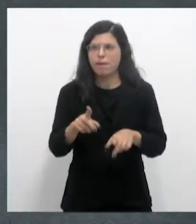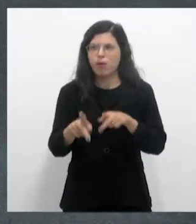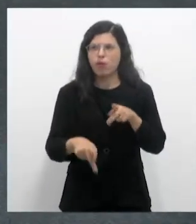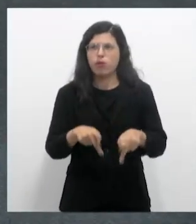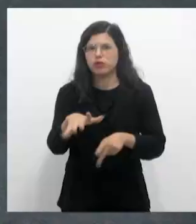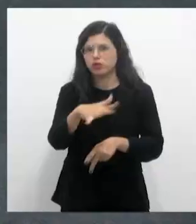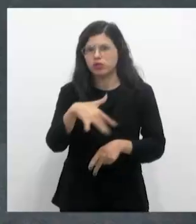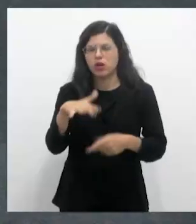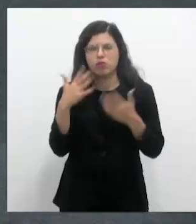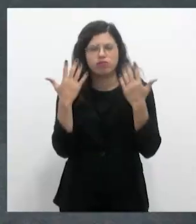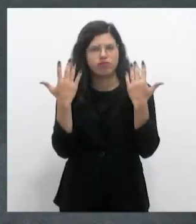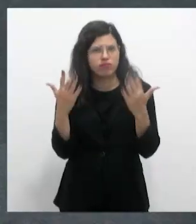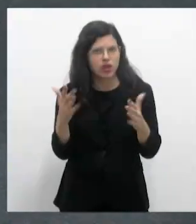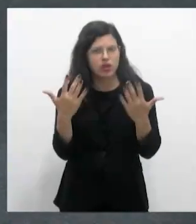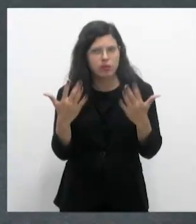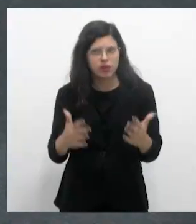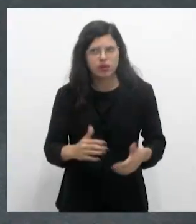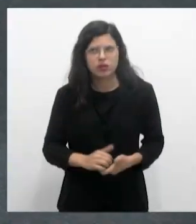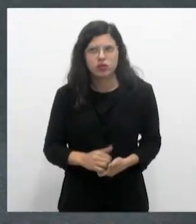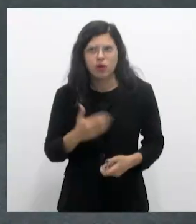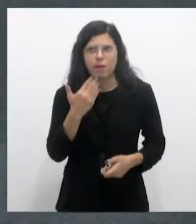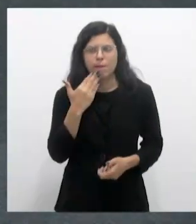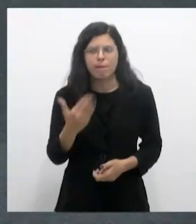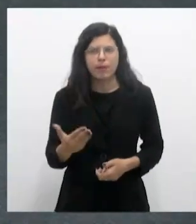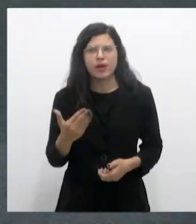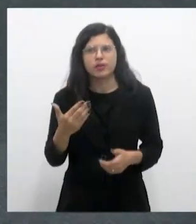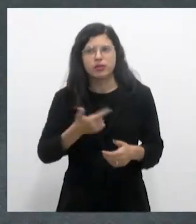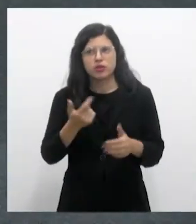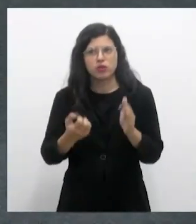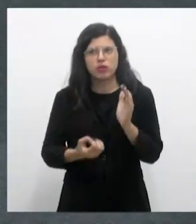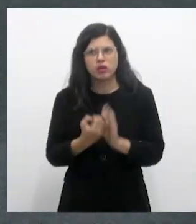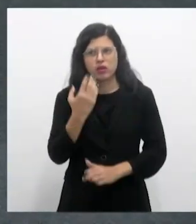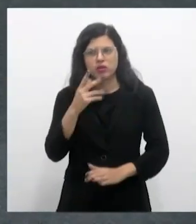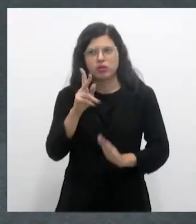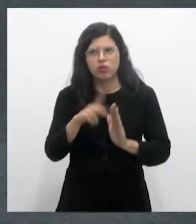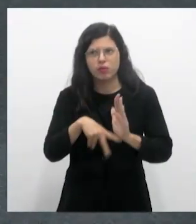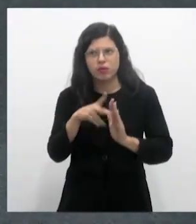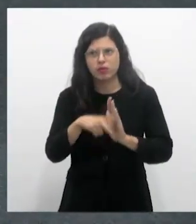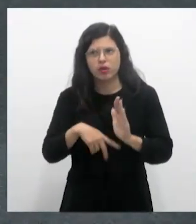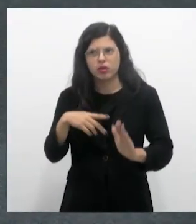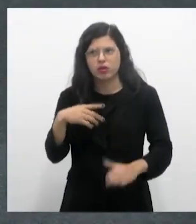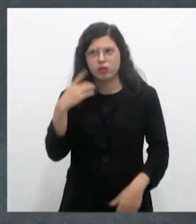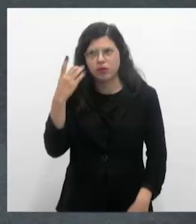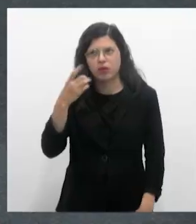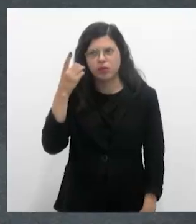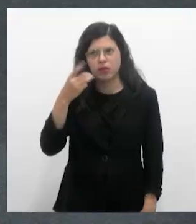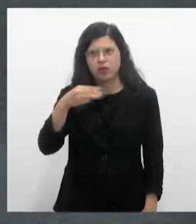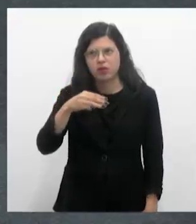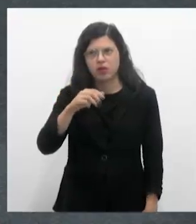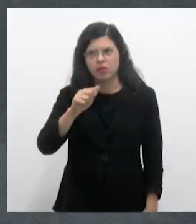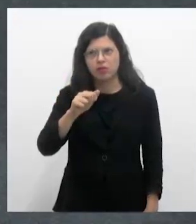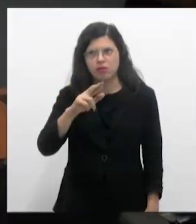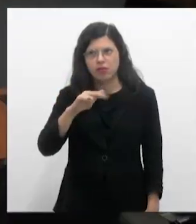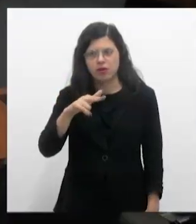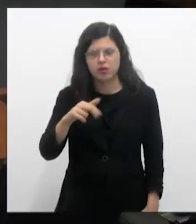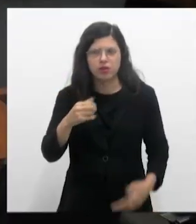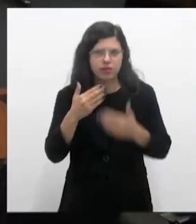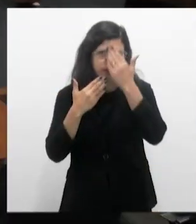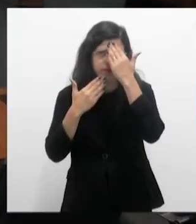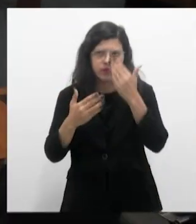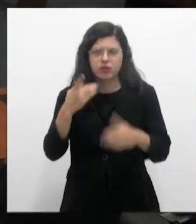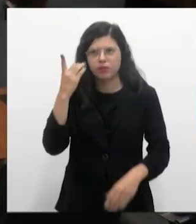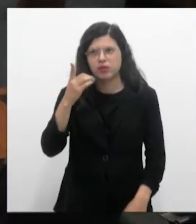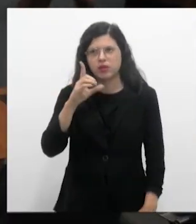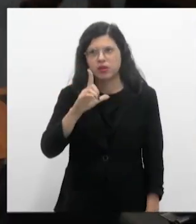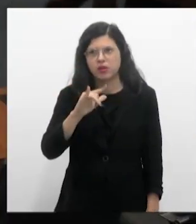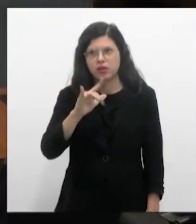Então, parabenizo e peço a coautoria do projeto para Marina. Obrigada. Obrigado, deputada